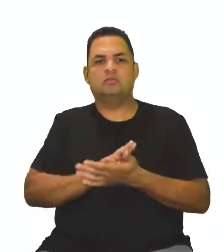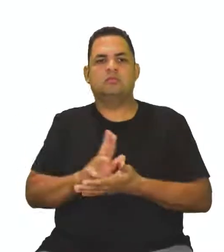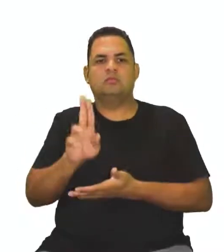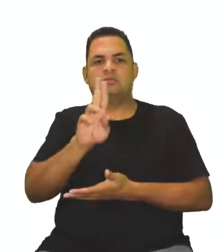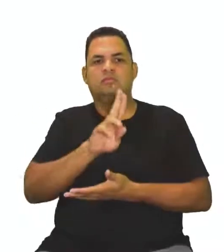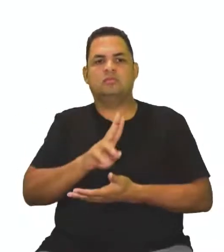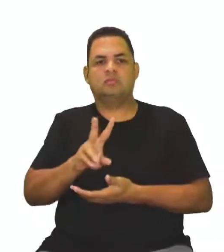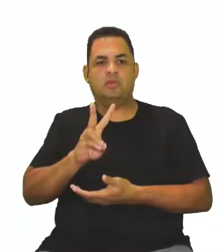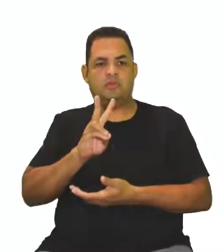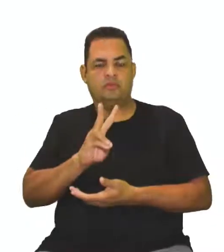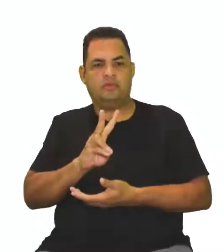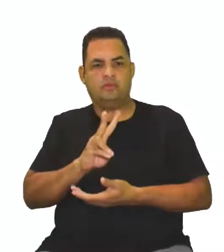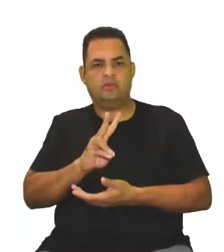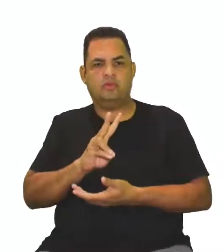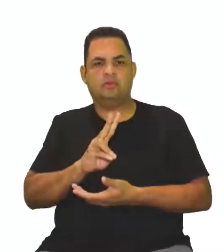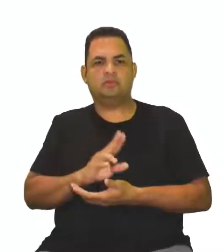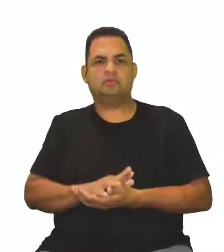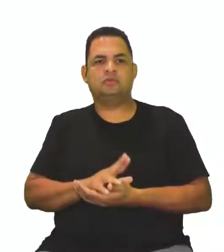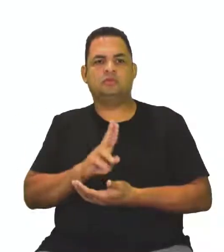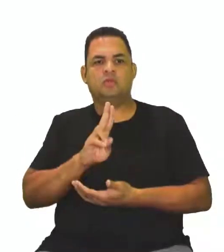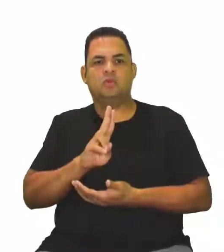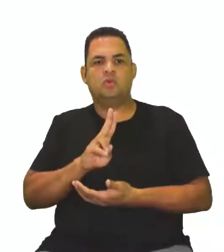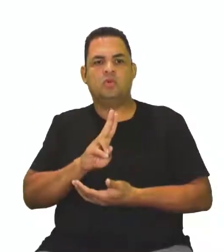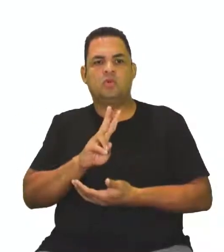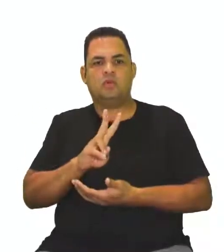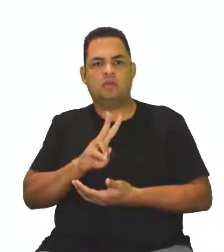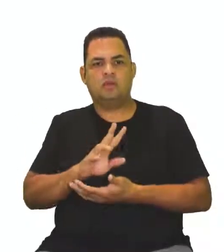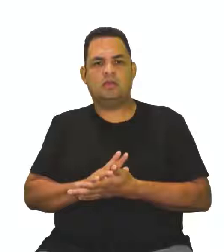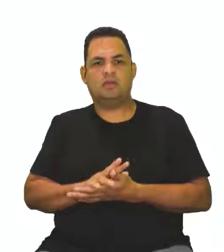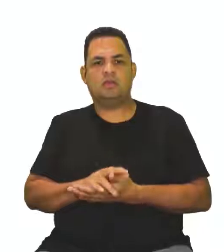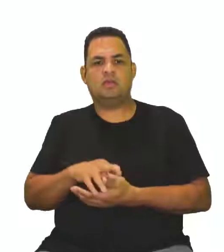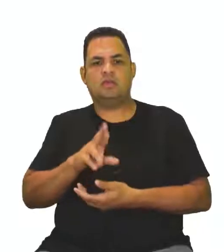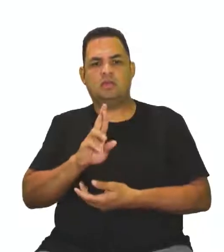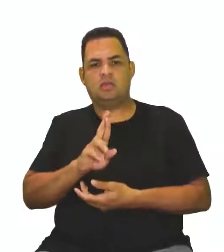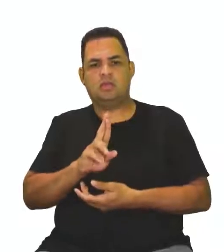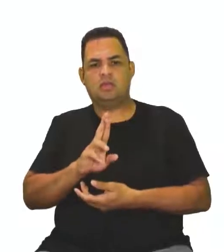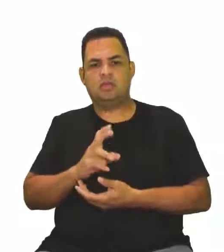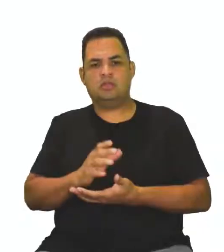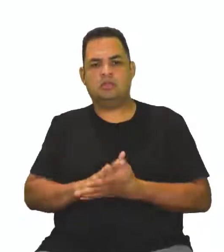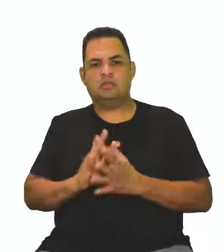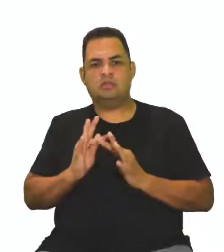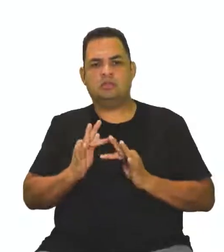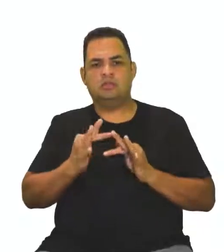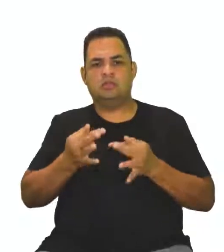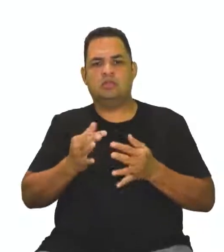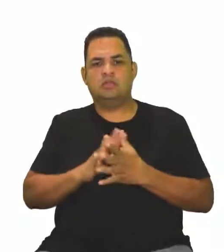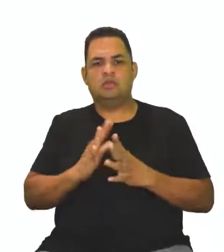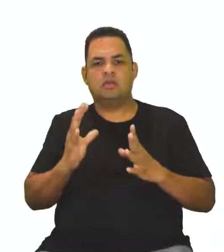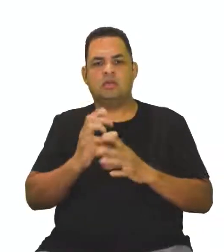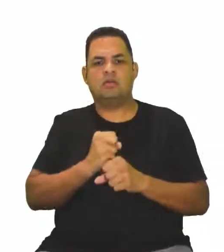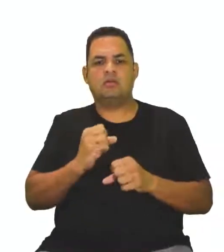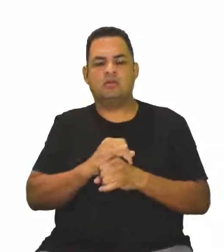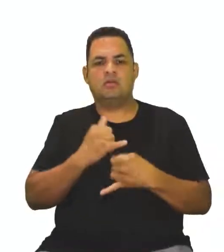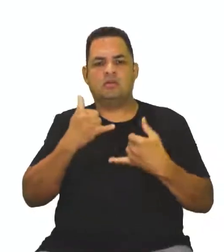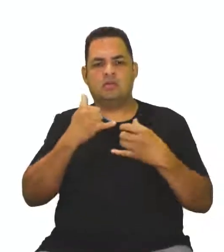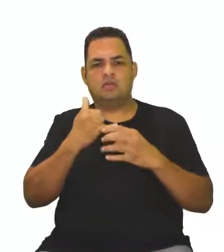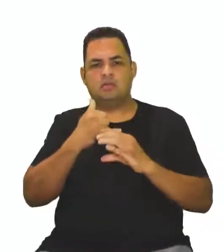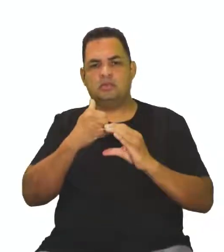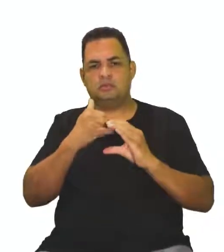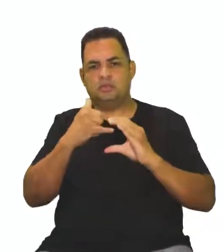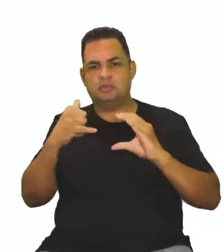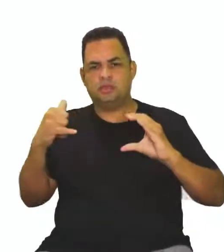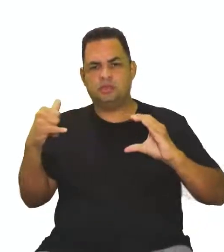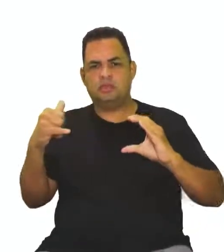a tensão aqui e a nossa resistência aí e finalmente calcular essa corrente. Então vamos lá, olha